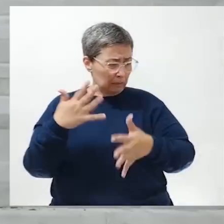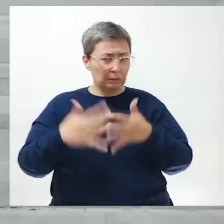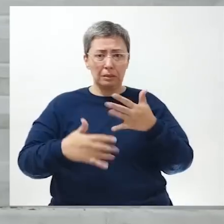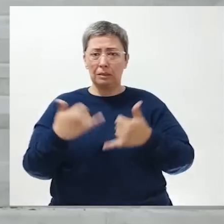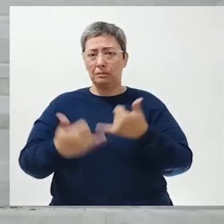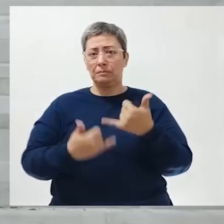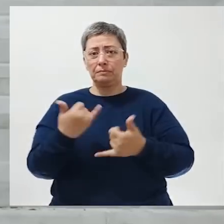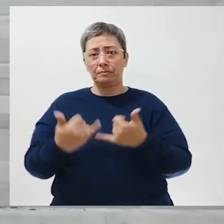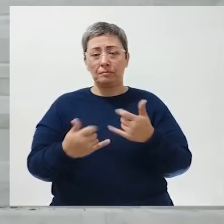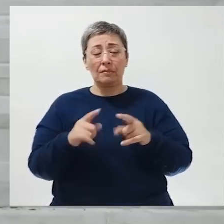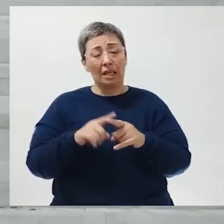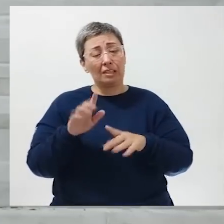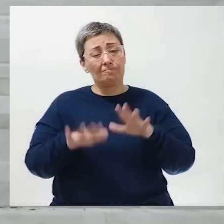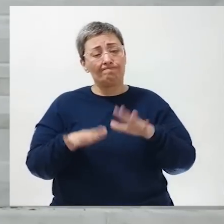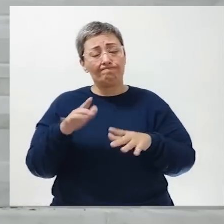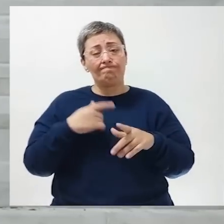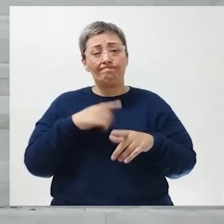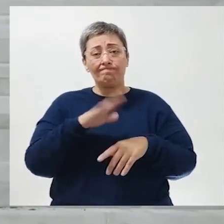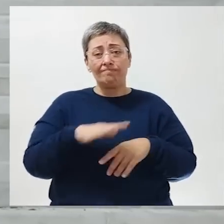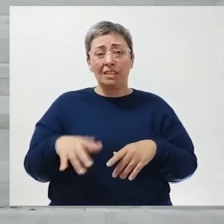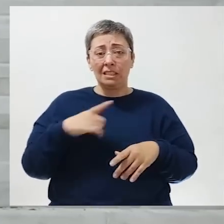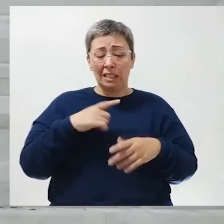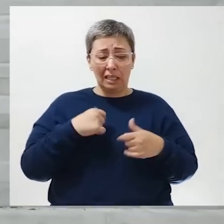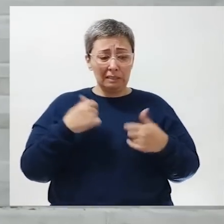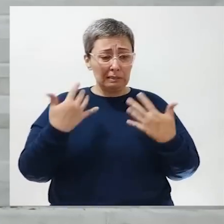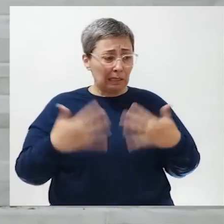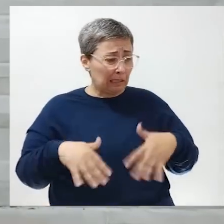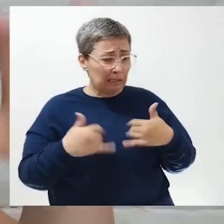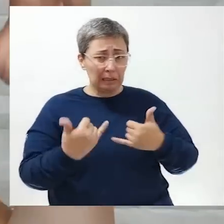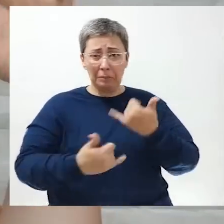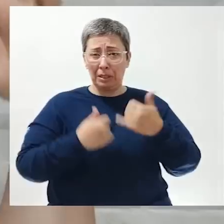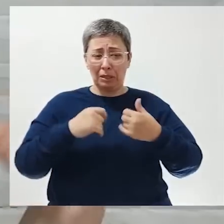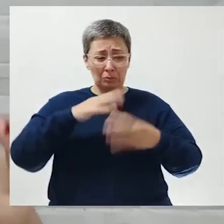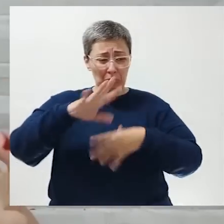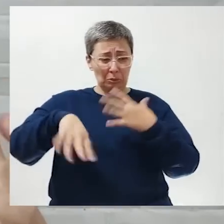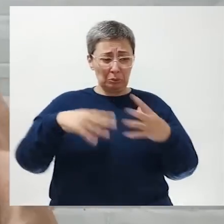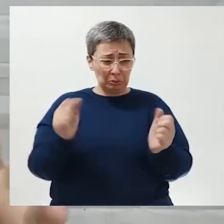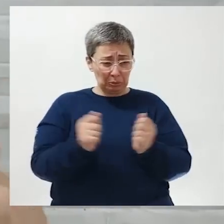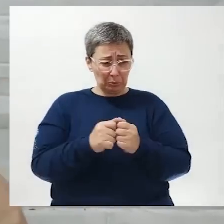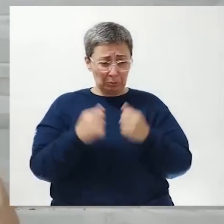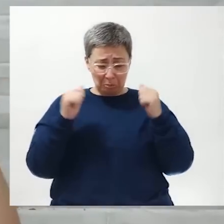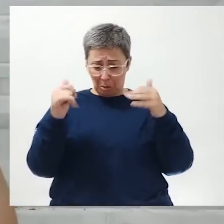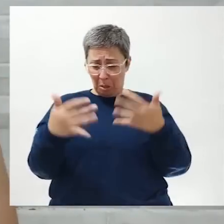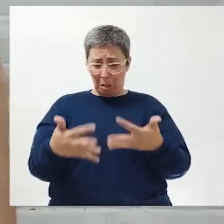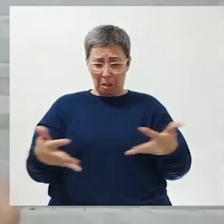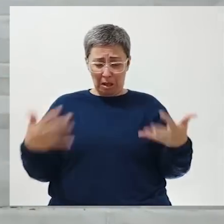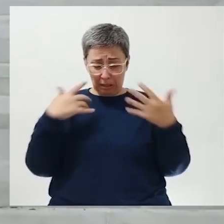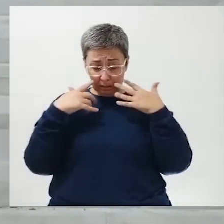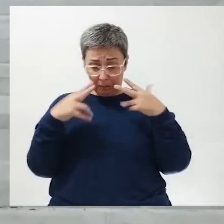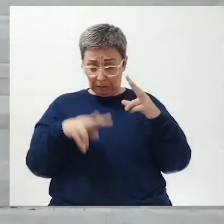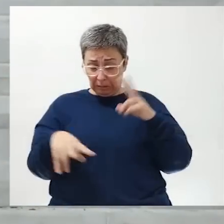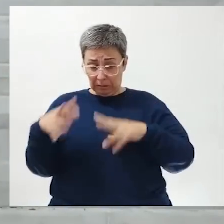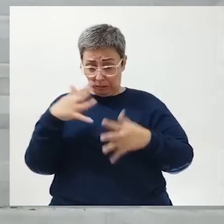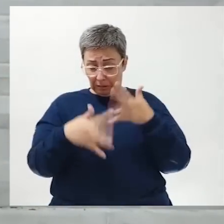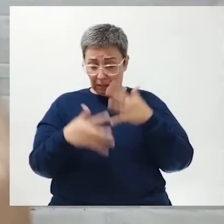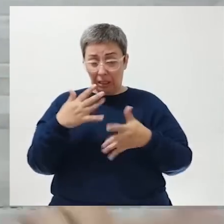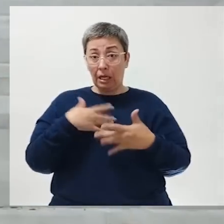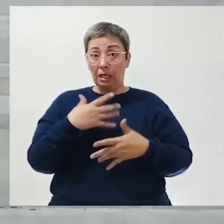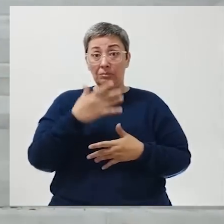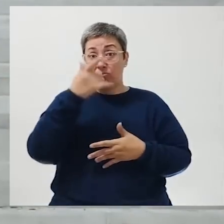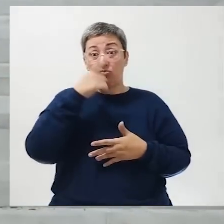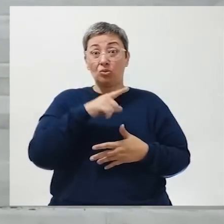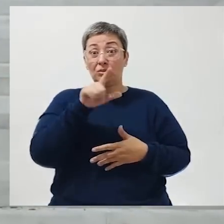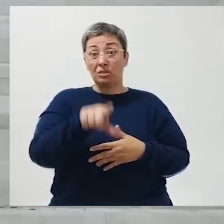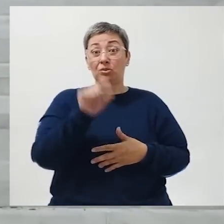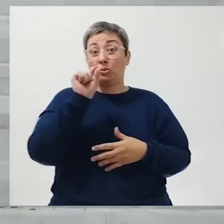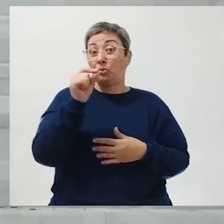brincar? Às vezes, a criança tem tanto brinquedo, eles estão todos tão juntos ali, fica uma poluição visual tão grande que ela não consegue nem